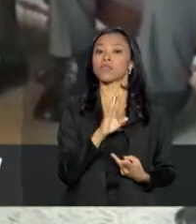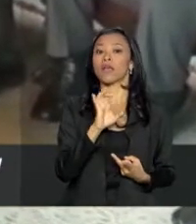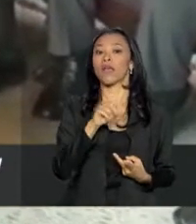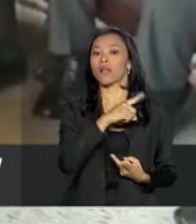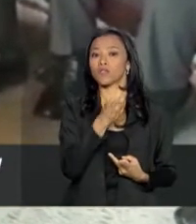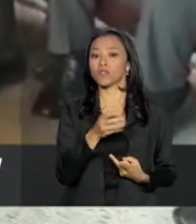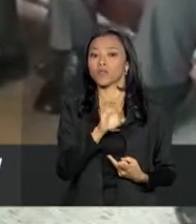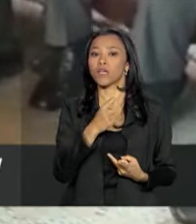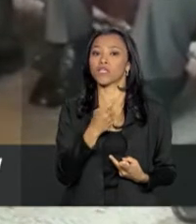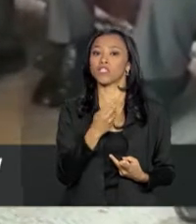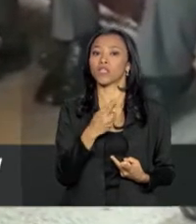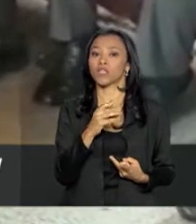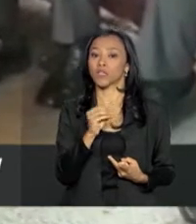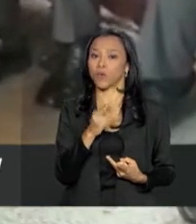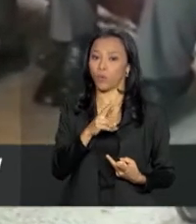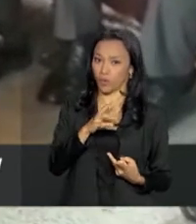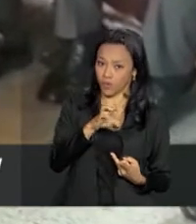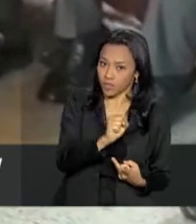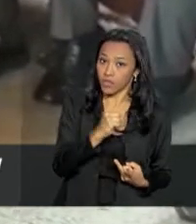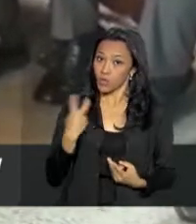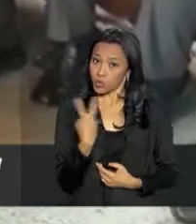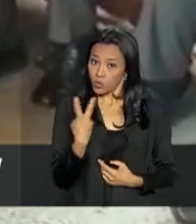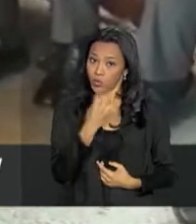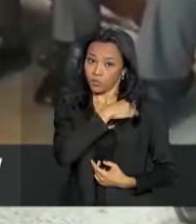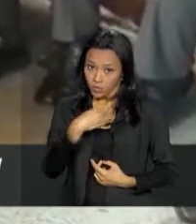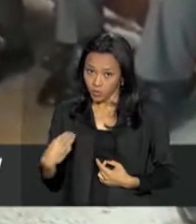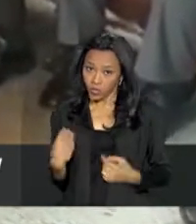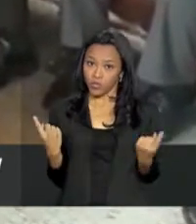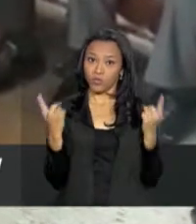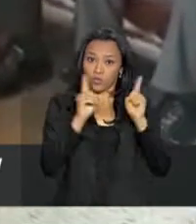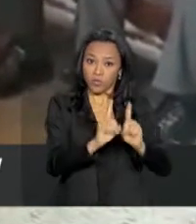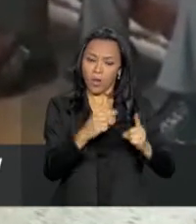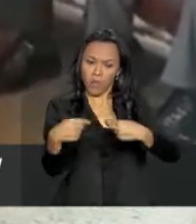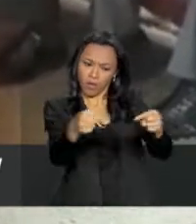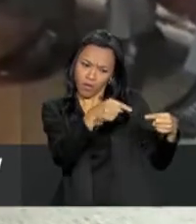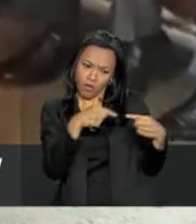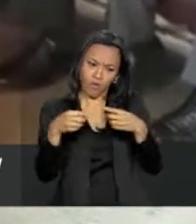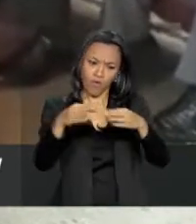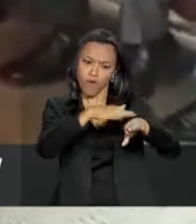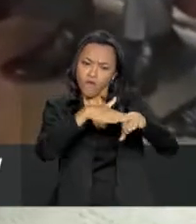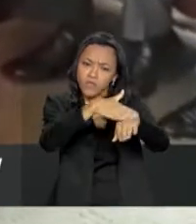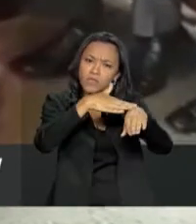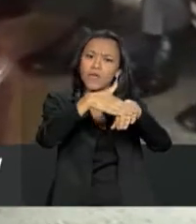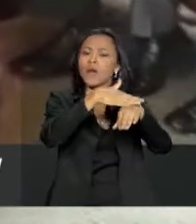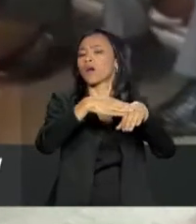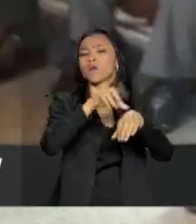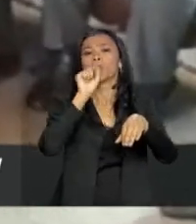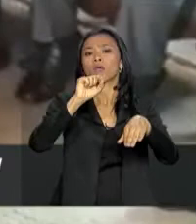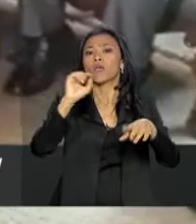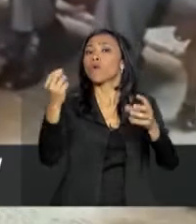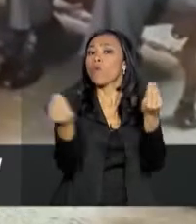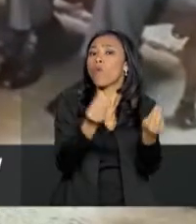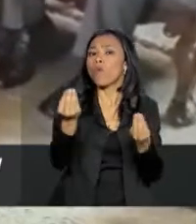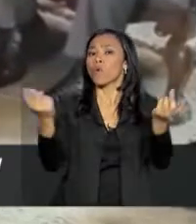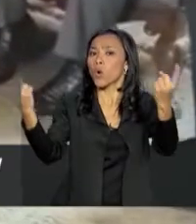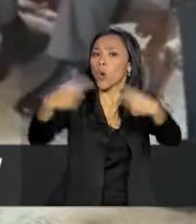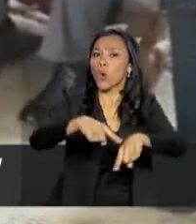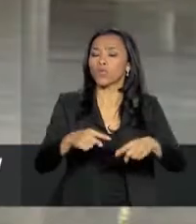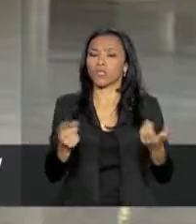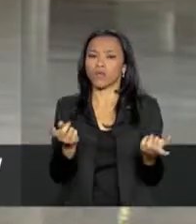carlos no rio os dois falaram também sobre ações e de para combater o crime organizado